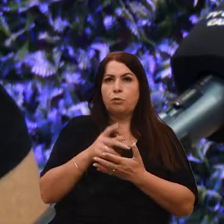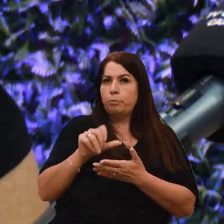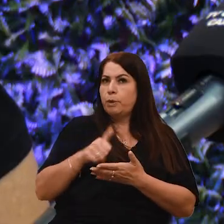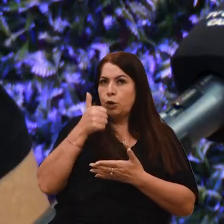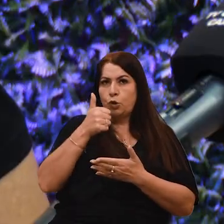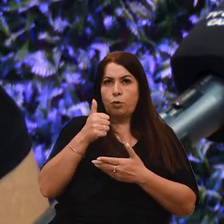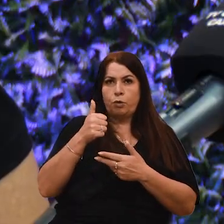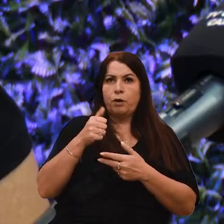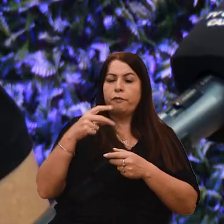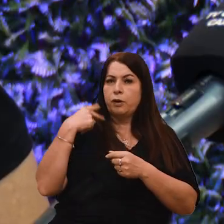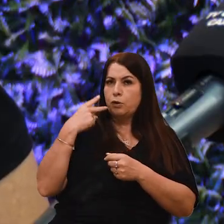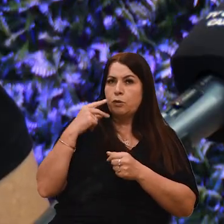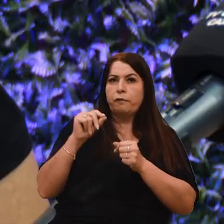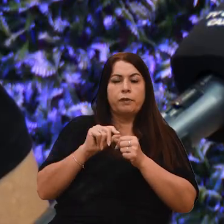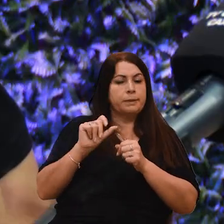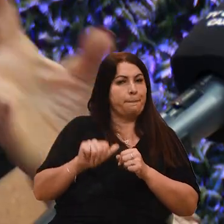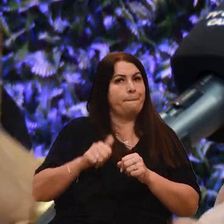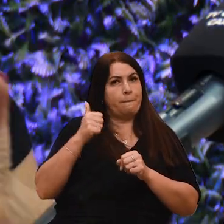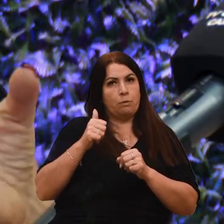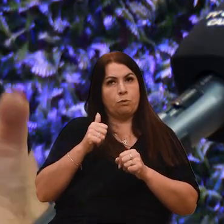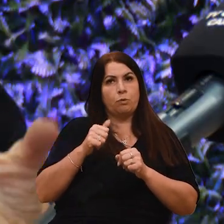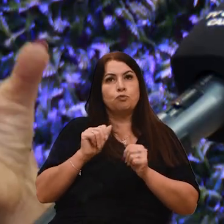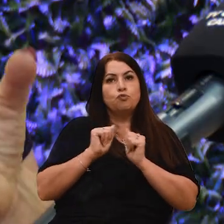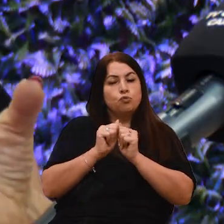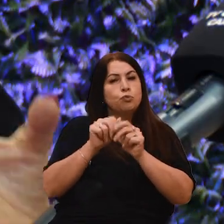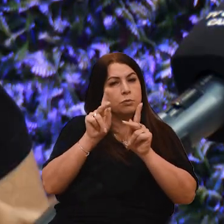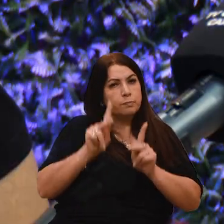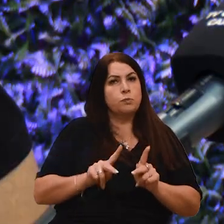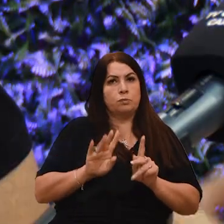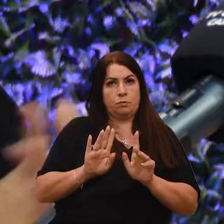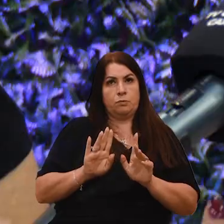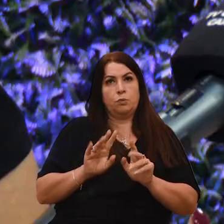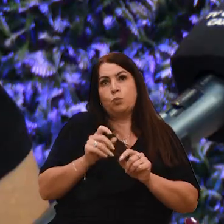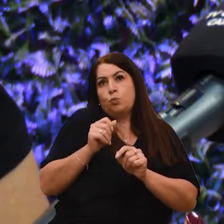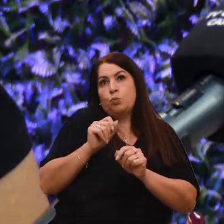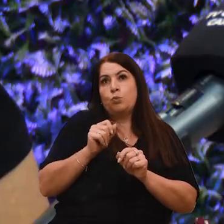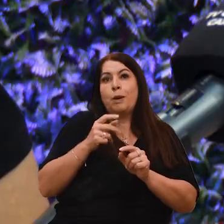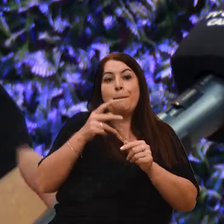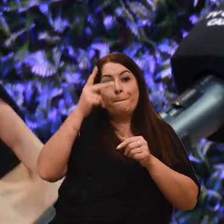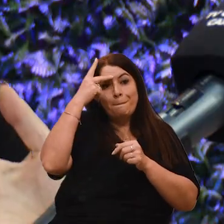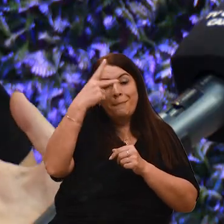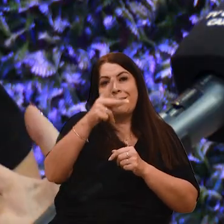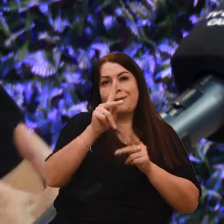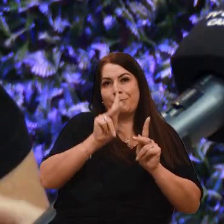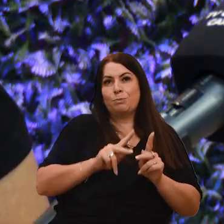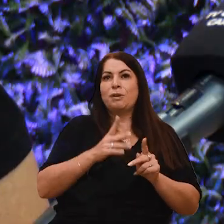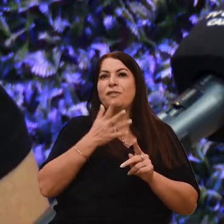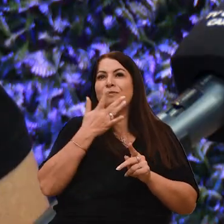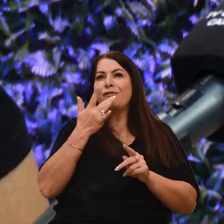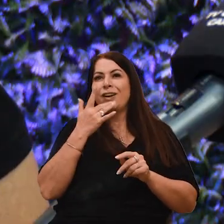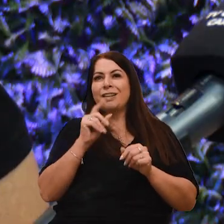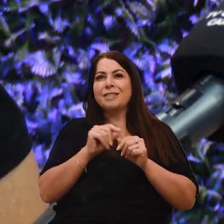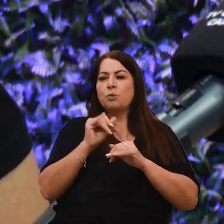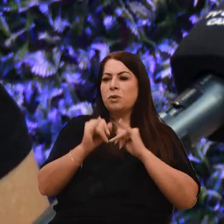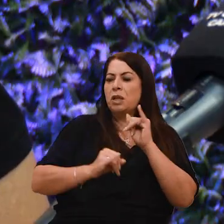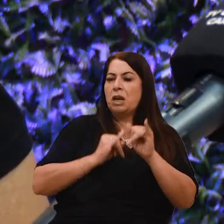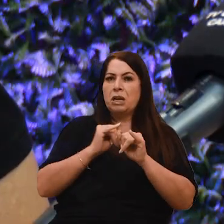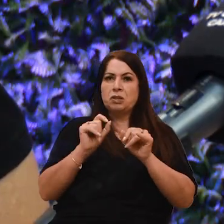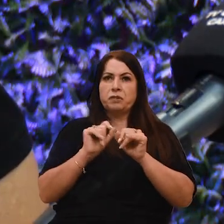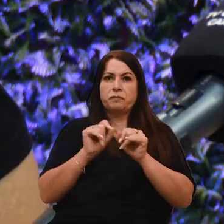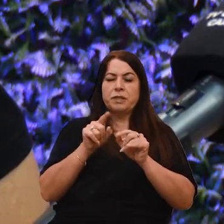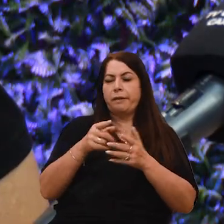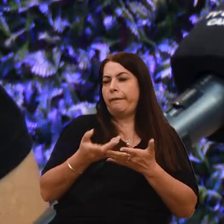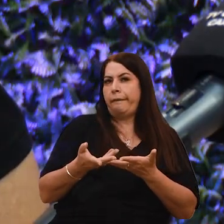melhor legislador, ele faz muito melhor com as pessoas do que para as pessoas. Porque é muito fácil hoje em dia, com a internet, com tudo,